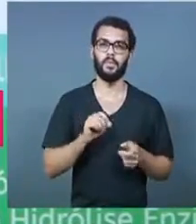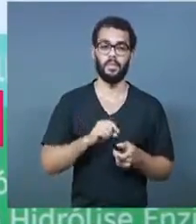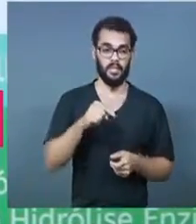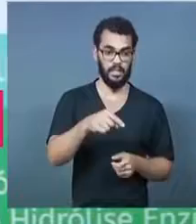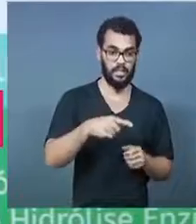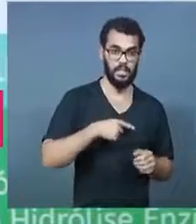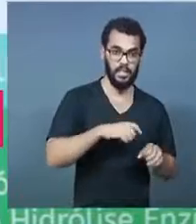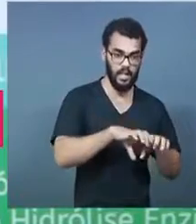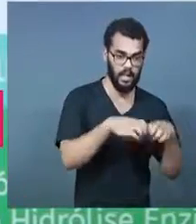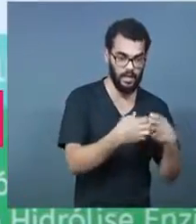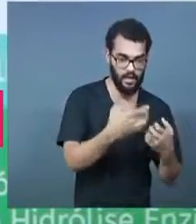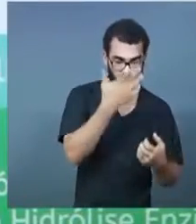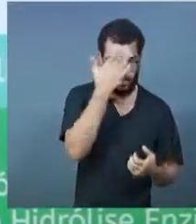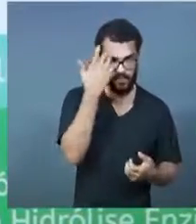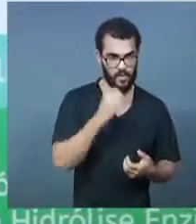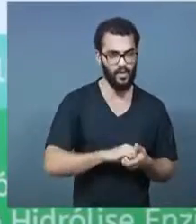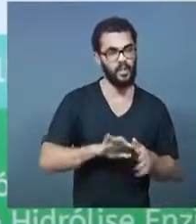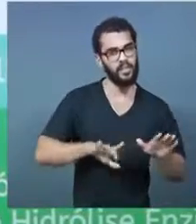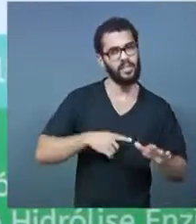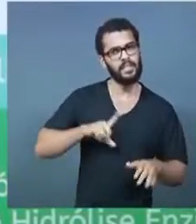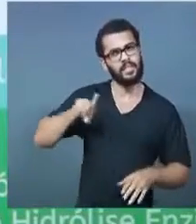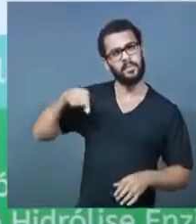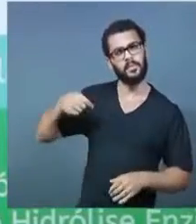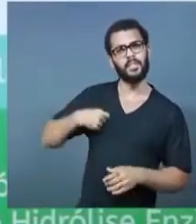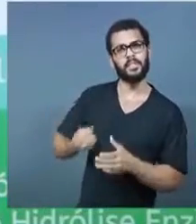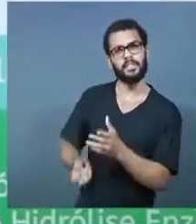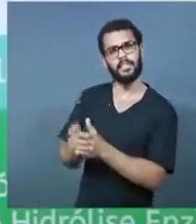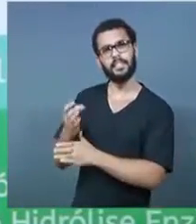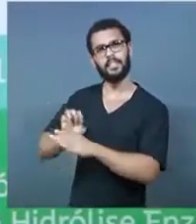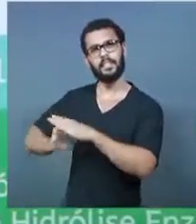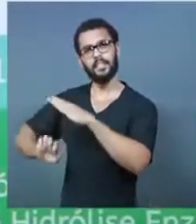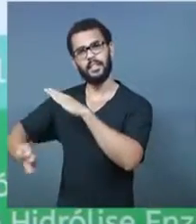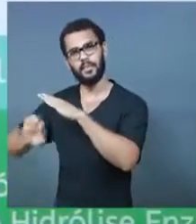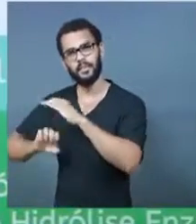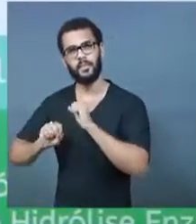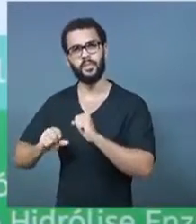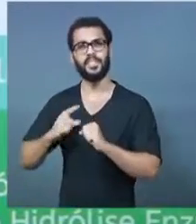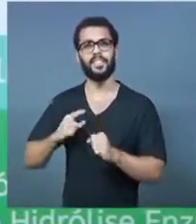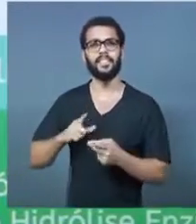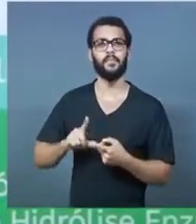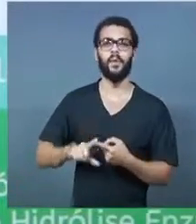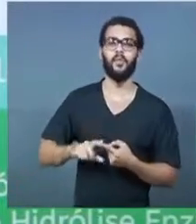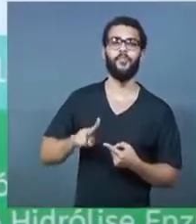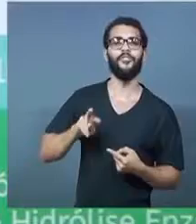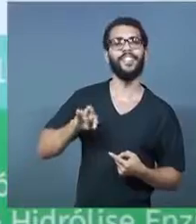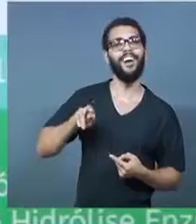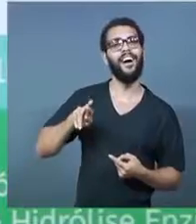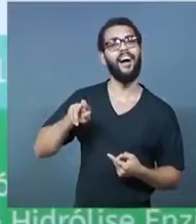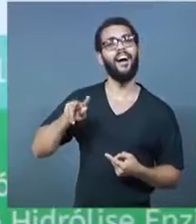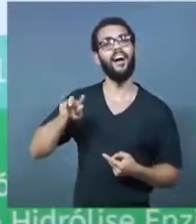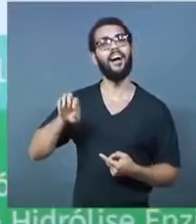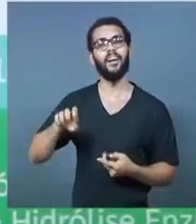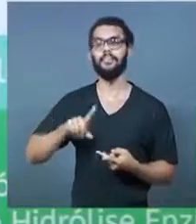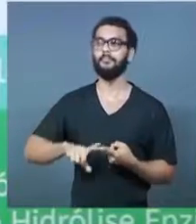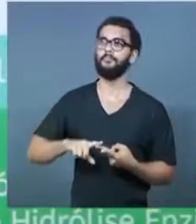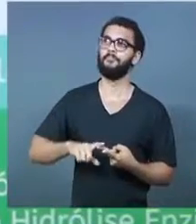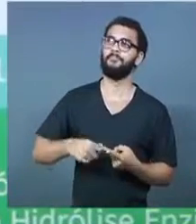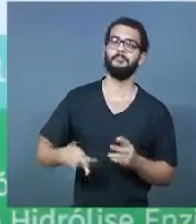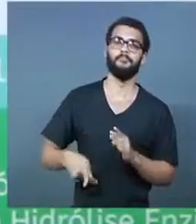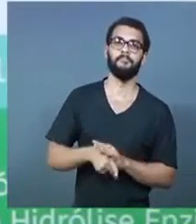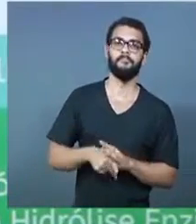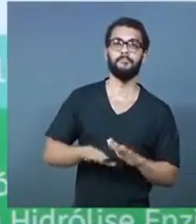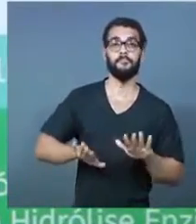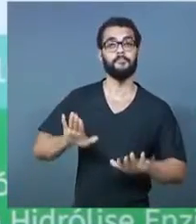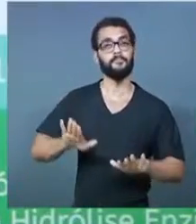próprio evento e às vezes vai abrir uma pequena empresa, né, para produzir, por exemplo, um vinagre mais elaborado, né? Vai trabalhar, por